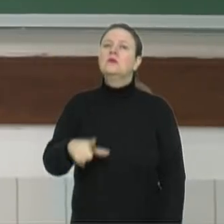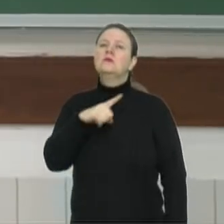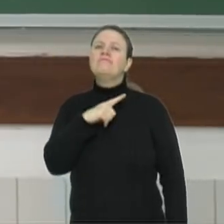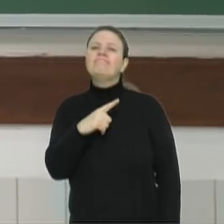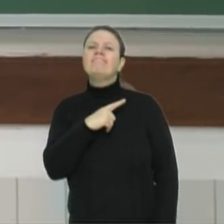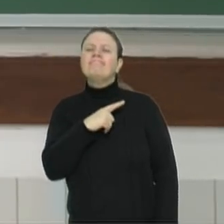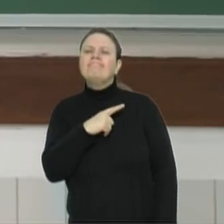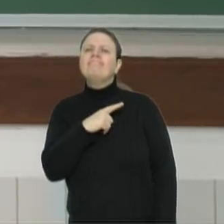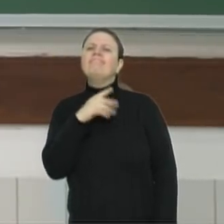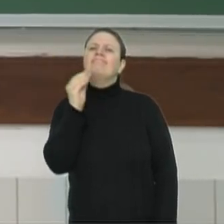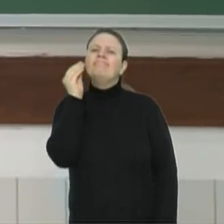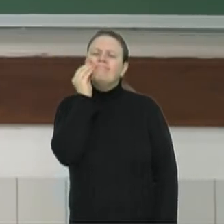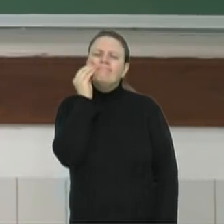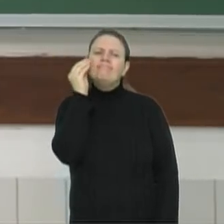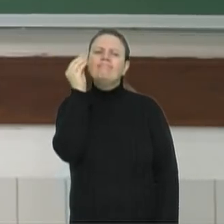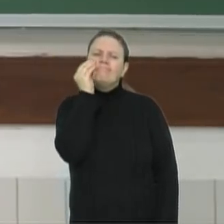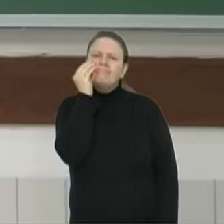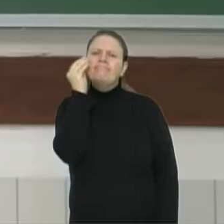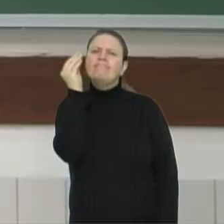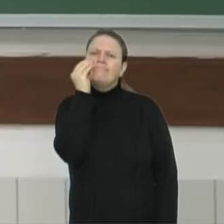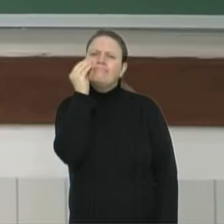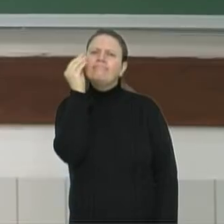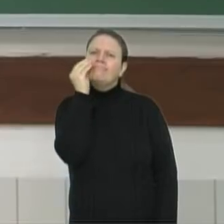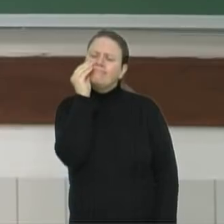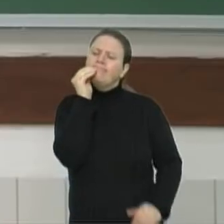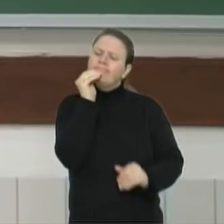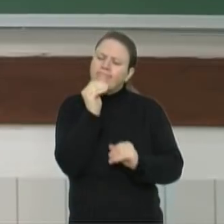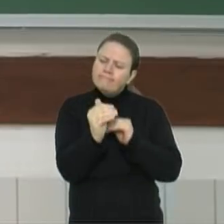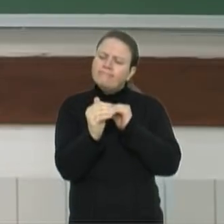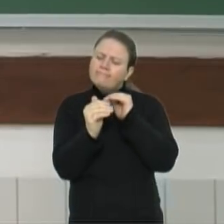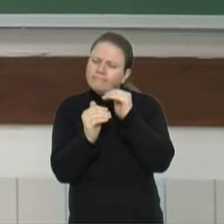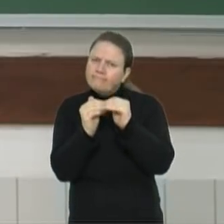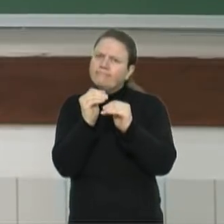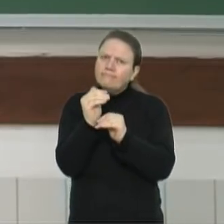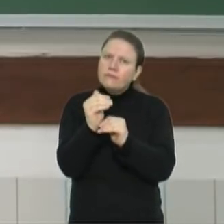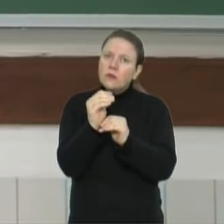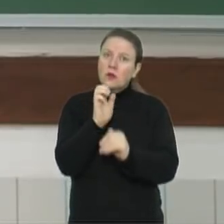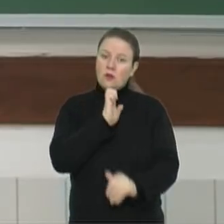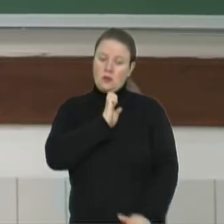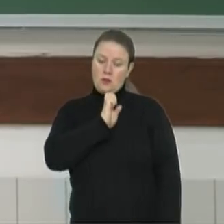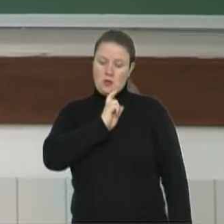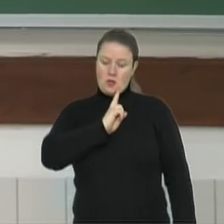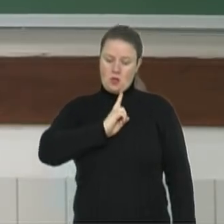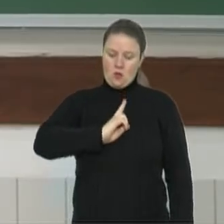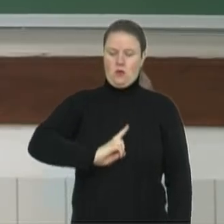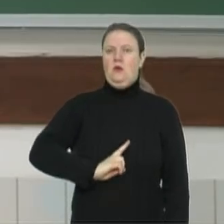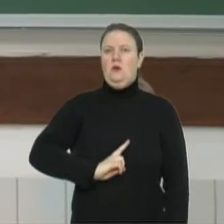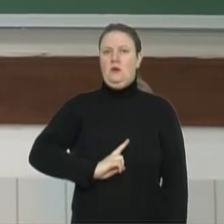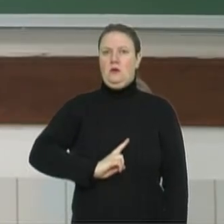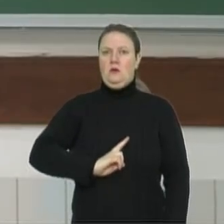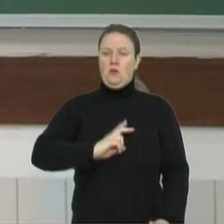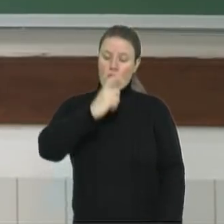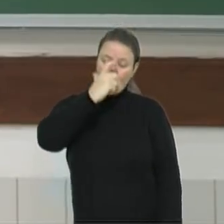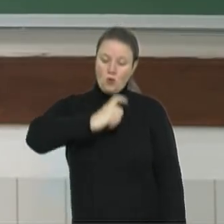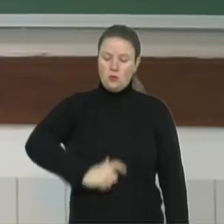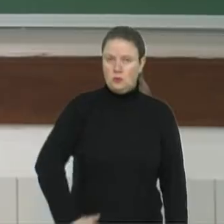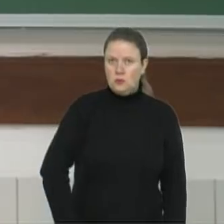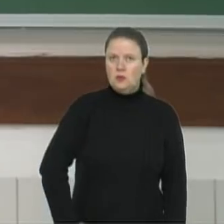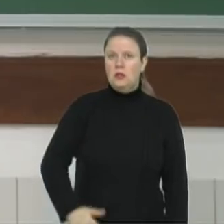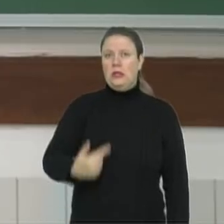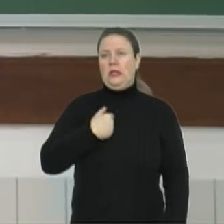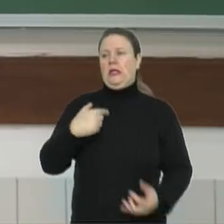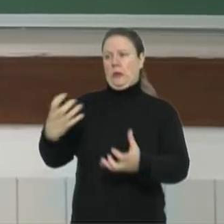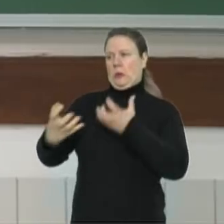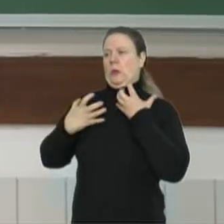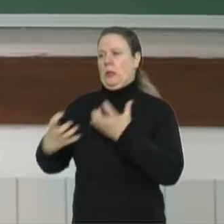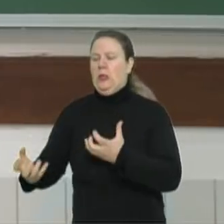que durante esse desenvolvimento da nossa existência, o eu, isso que nós chamamos de eu, né? Quando nós falamos eu quero,